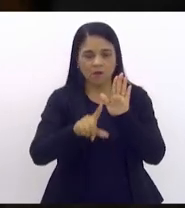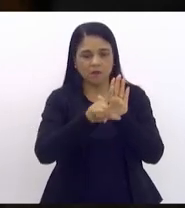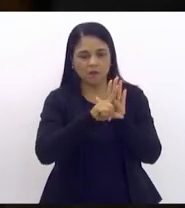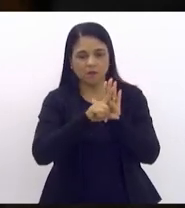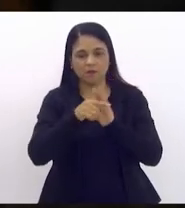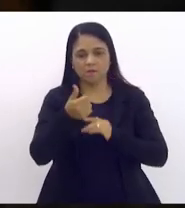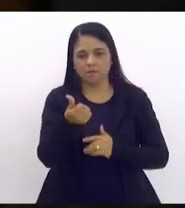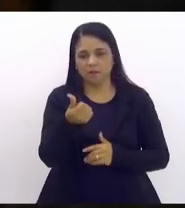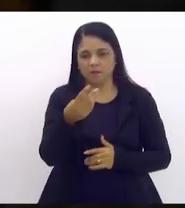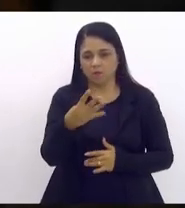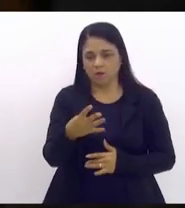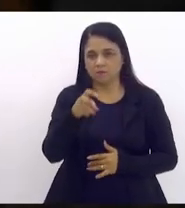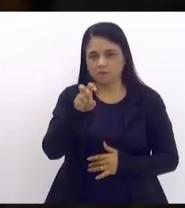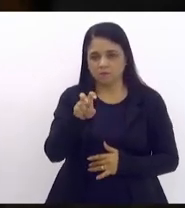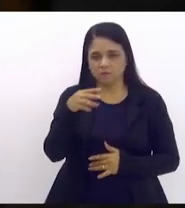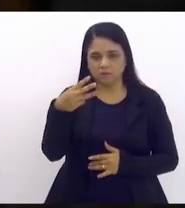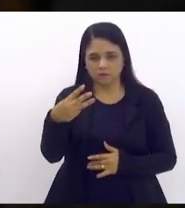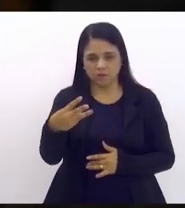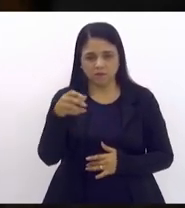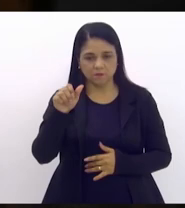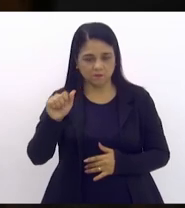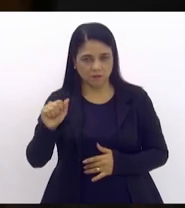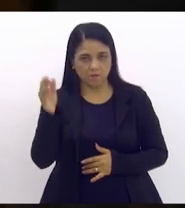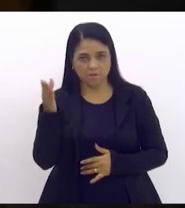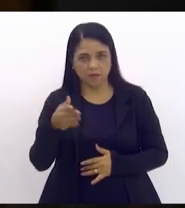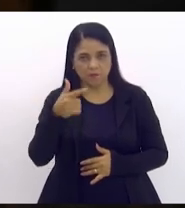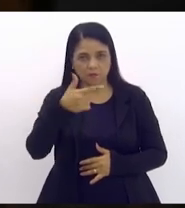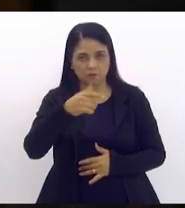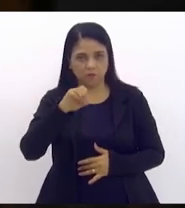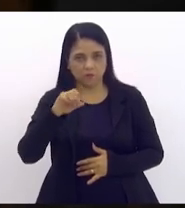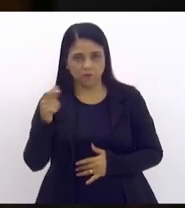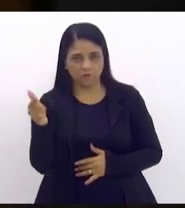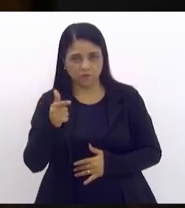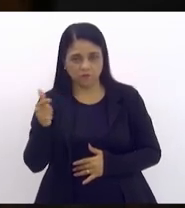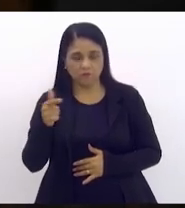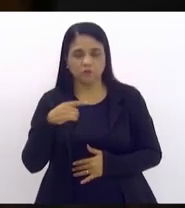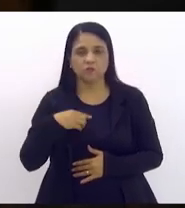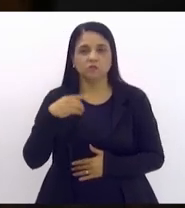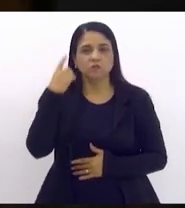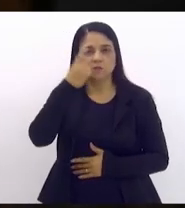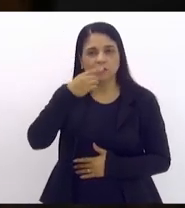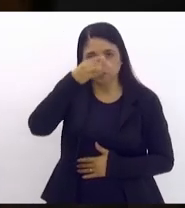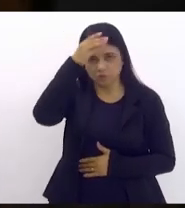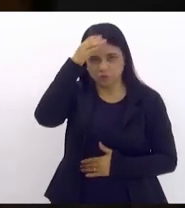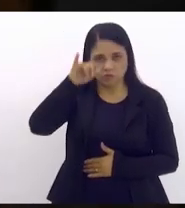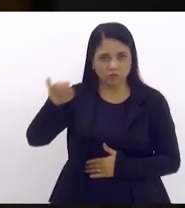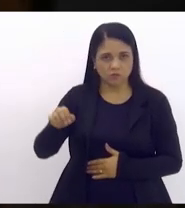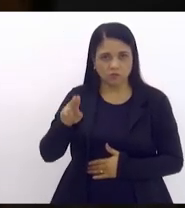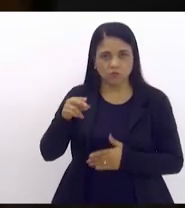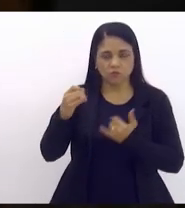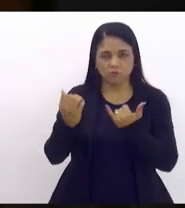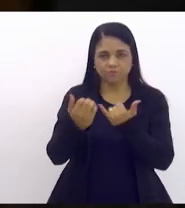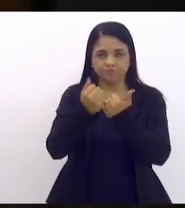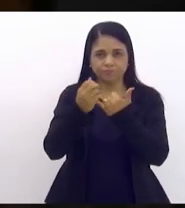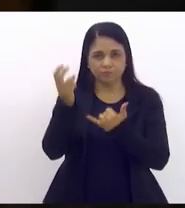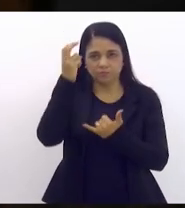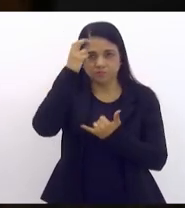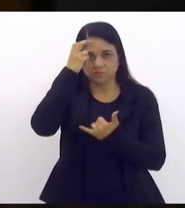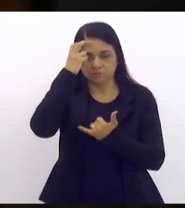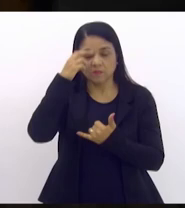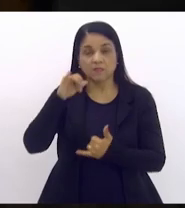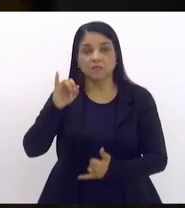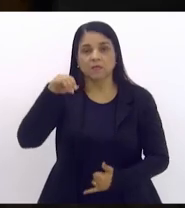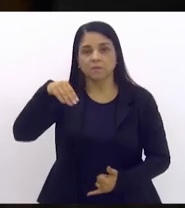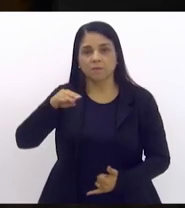número 6453-A, de autoria da deputada Tia Ju, que declara patrimônio cultural imaterial do Estado do Rio